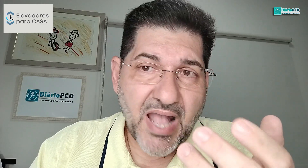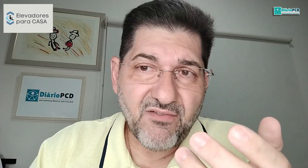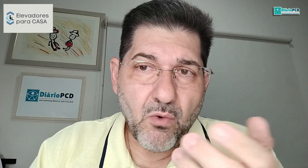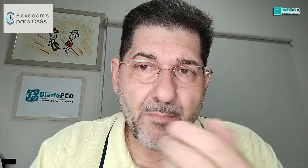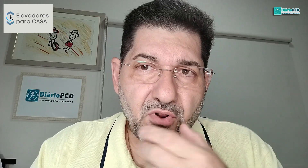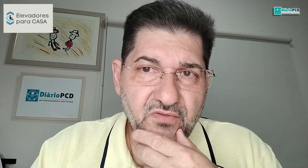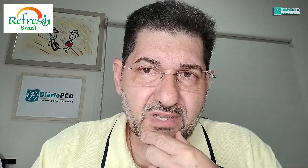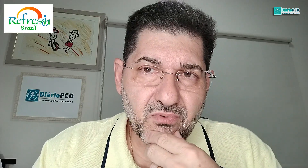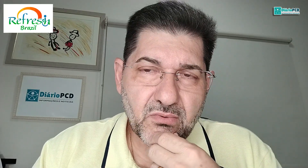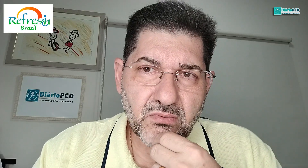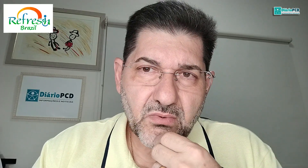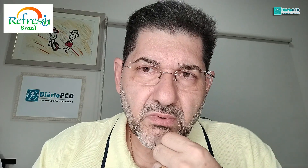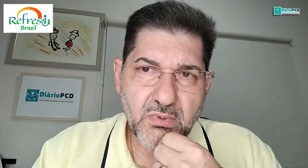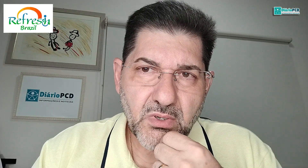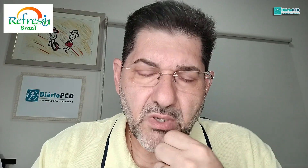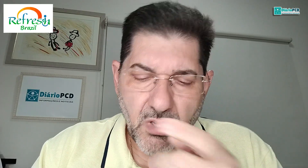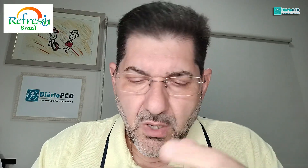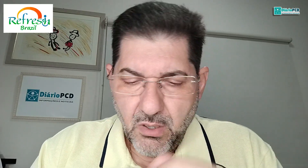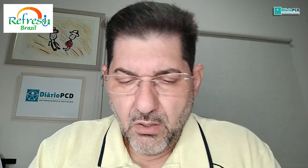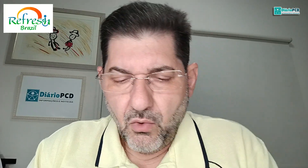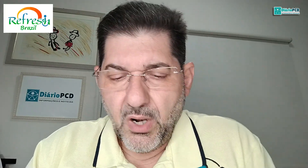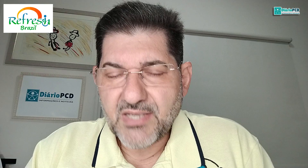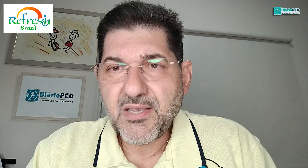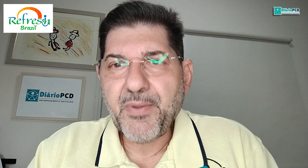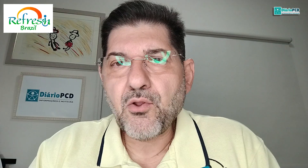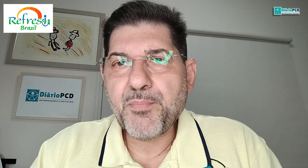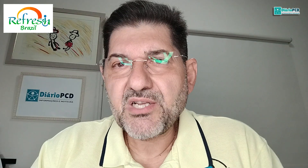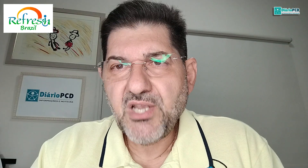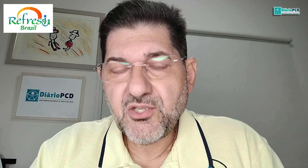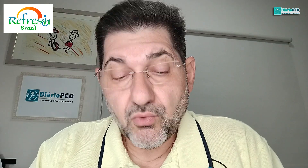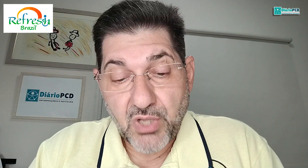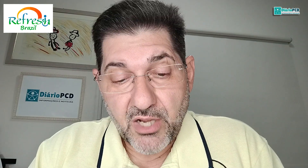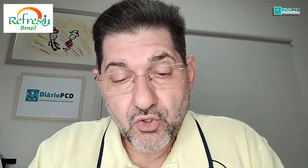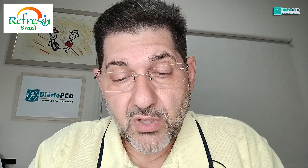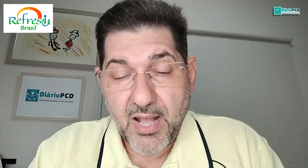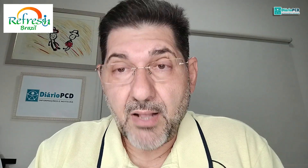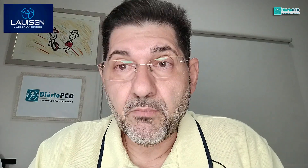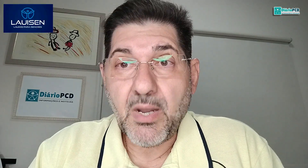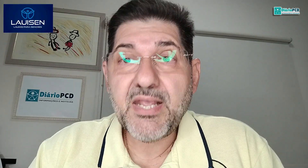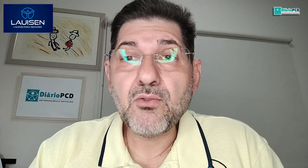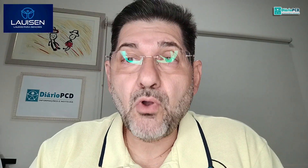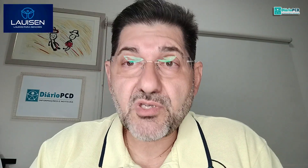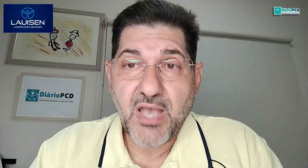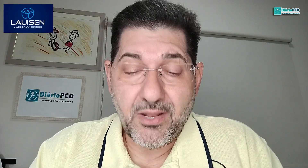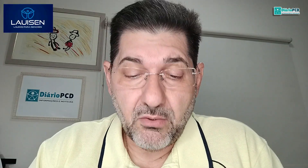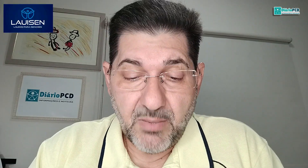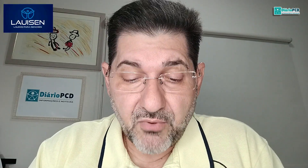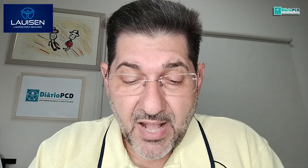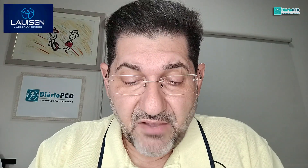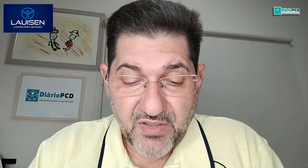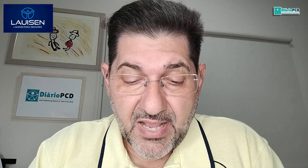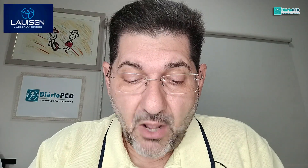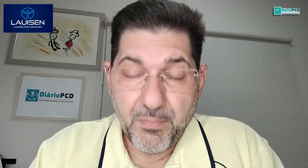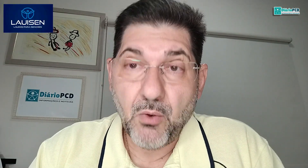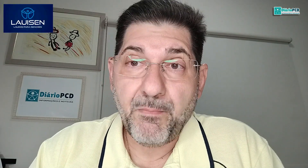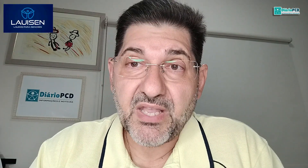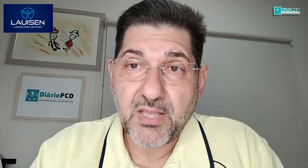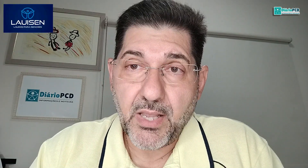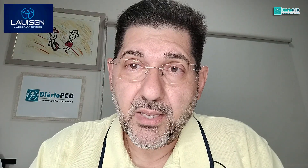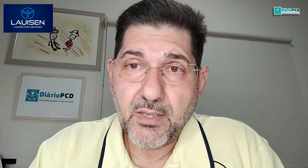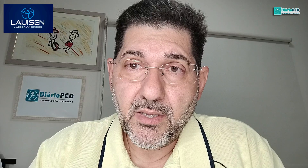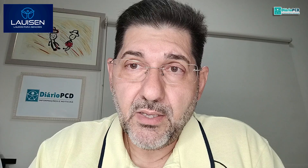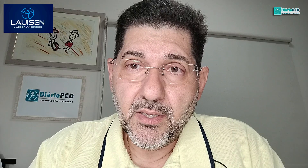eles estavam aprovando. O Roland separou para a gente o trecho da Maria do Rosário, deputada federal